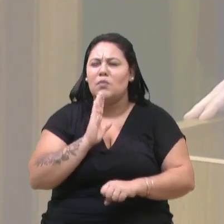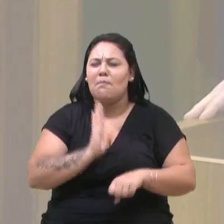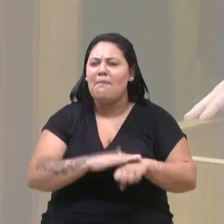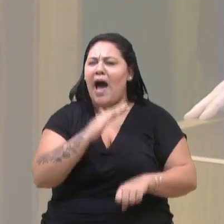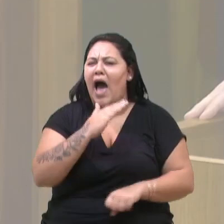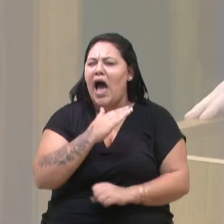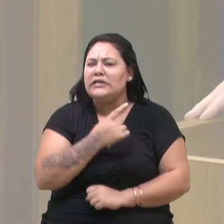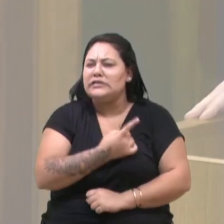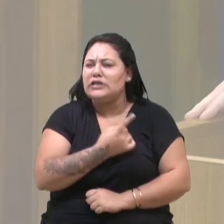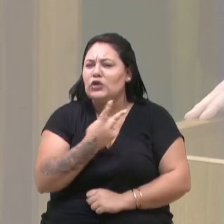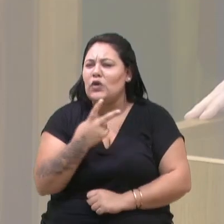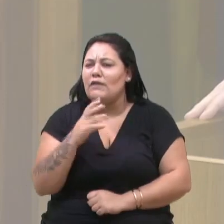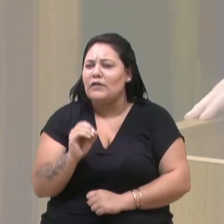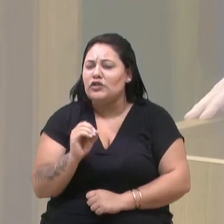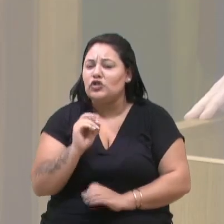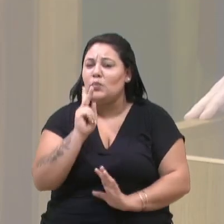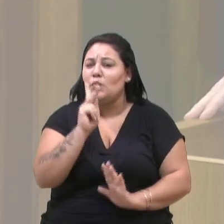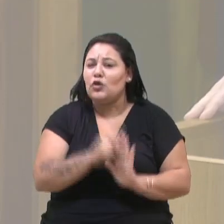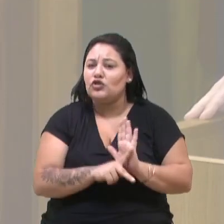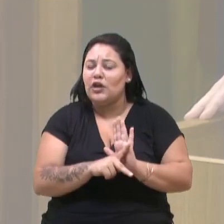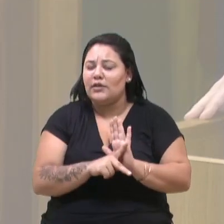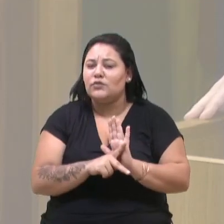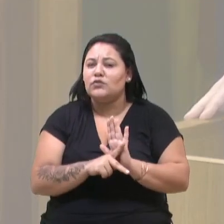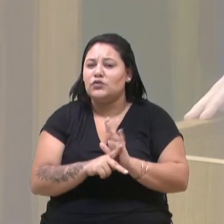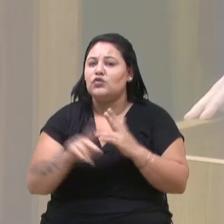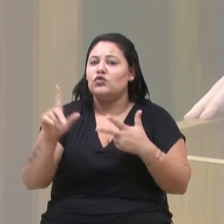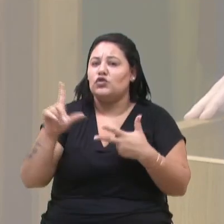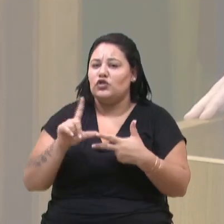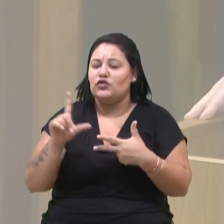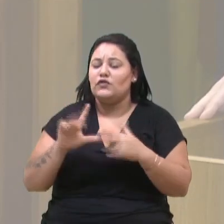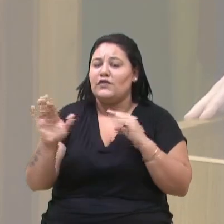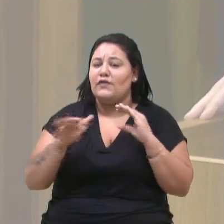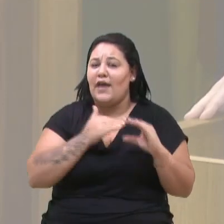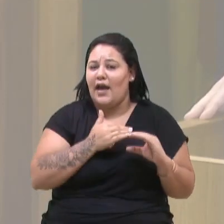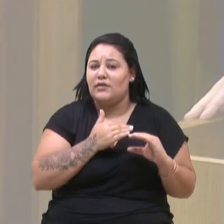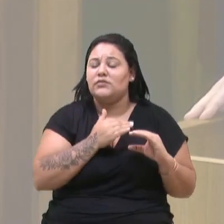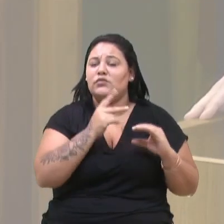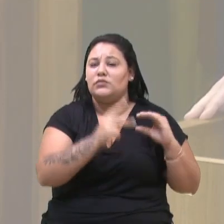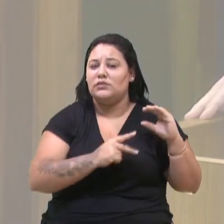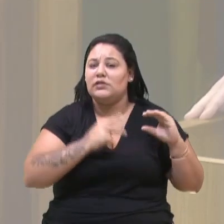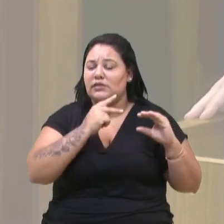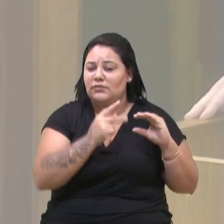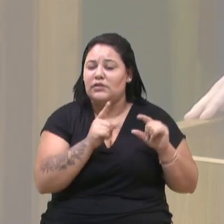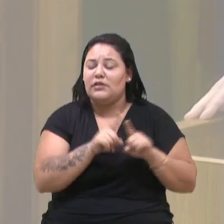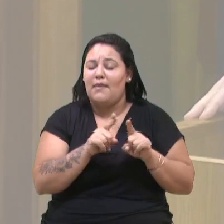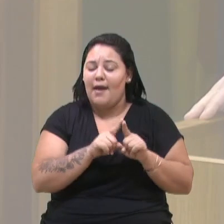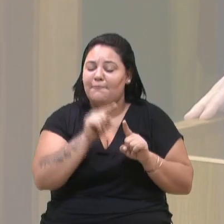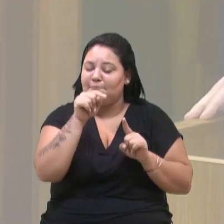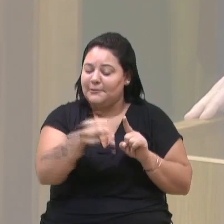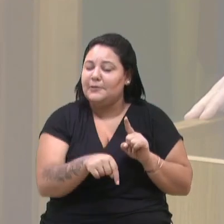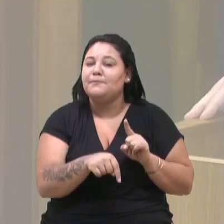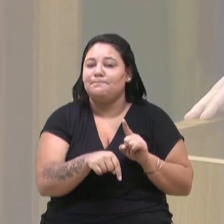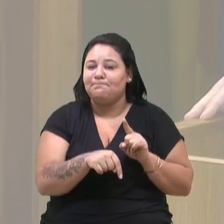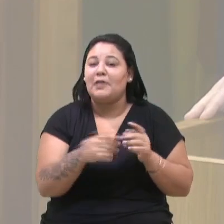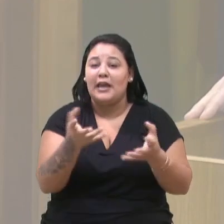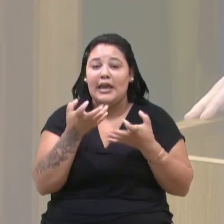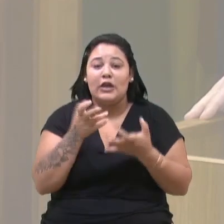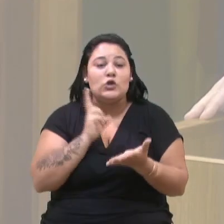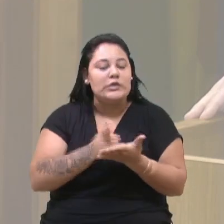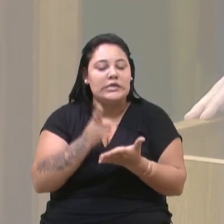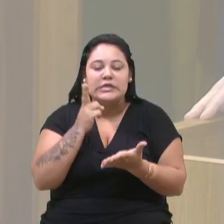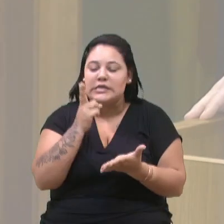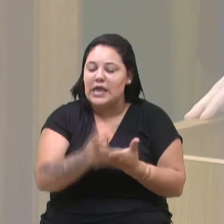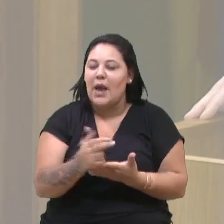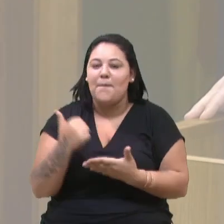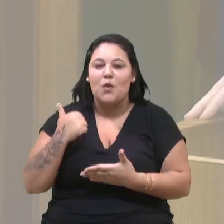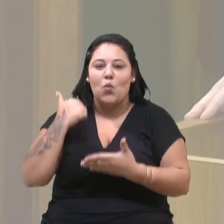projetos encaminhados do Legislativo a esta casa, né, buscando sempre a colaboração, a